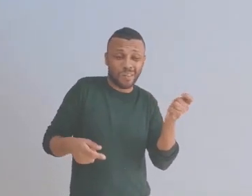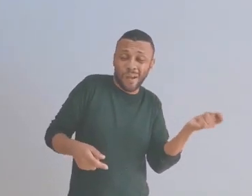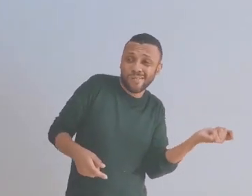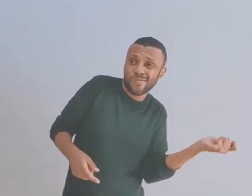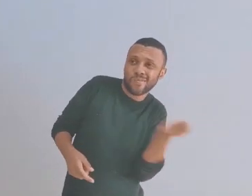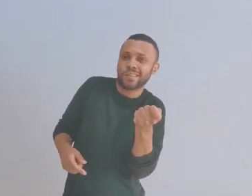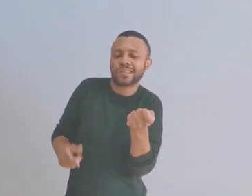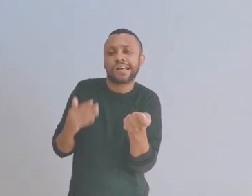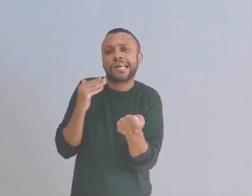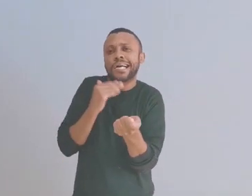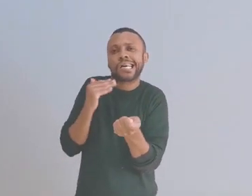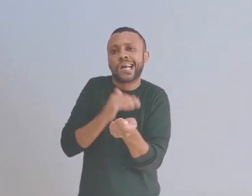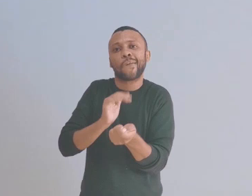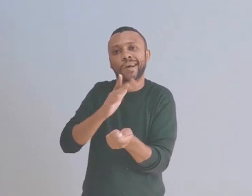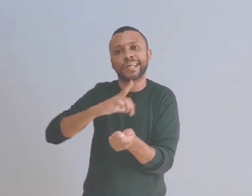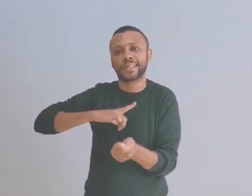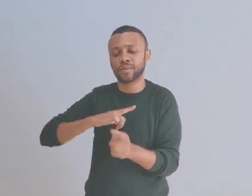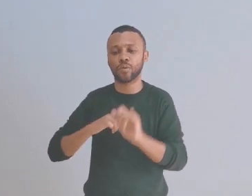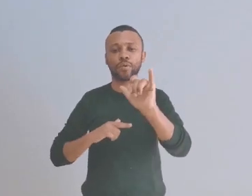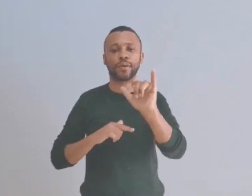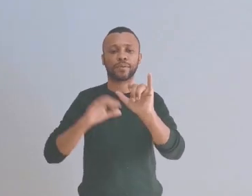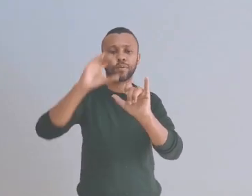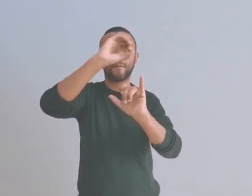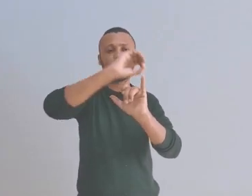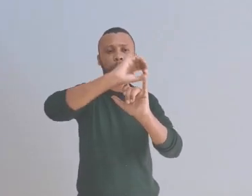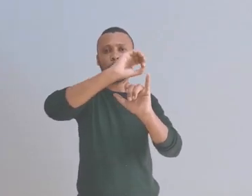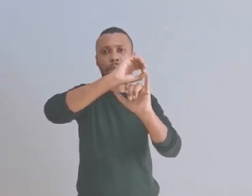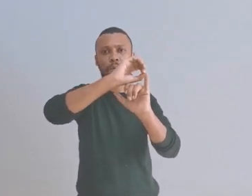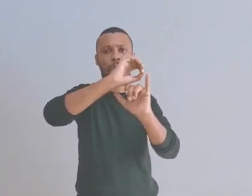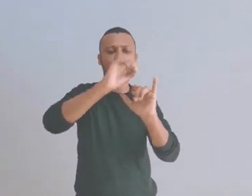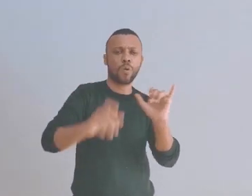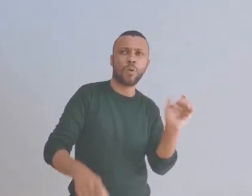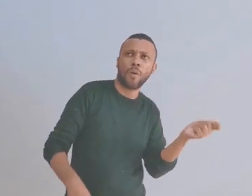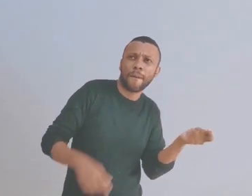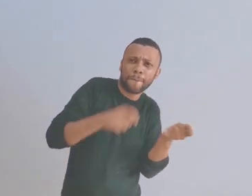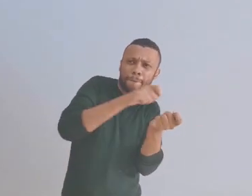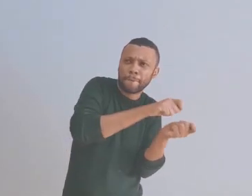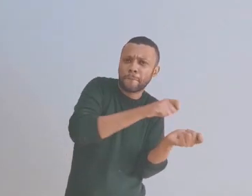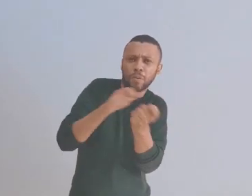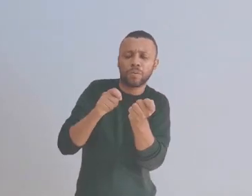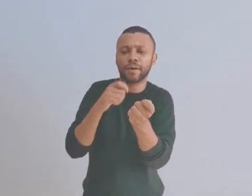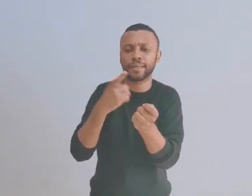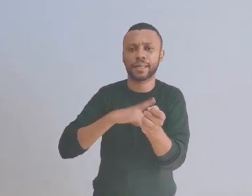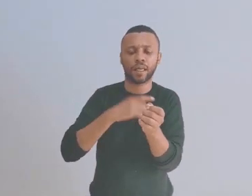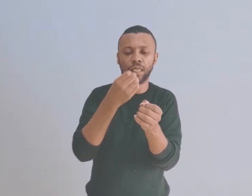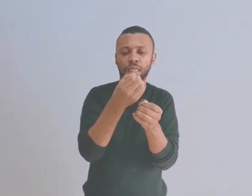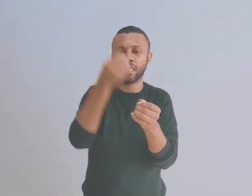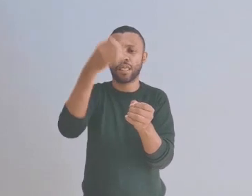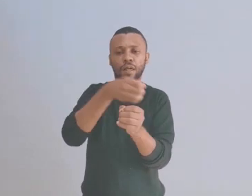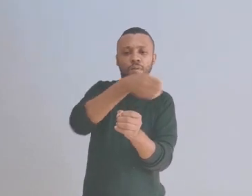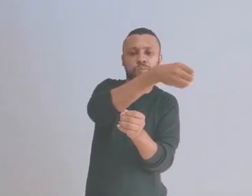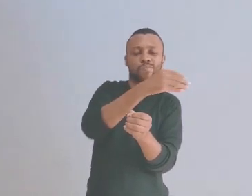assim, mas ela tem um Y aqui na ponta, onde que aqui é uma parte, aqui é outra parte. Sim. Aí junta essa parte, aqui não, essa aqui já é toda